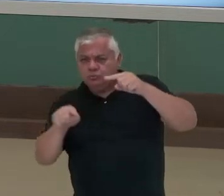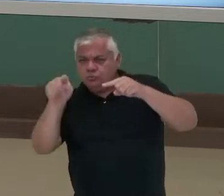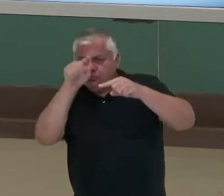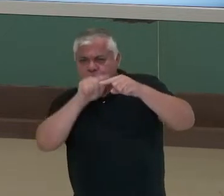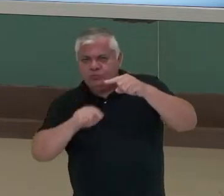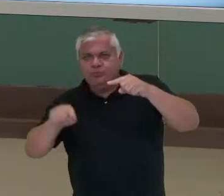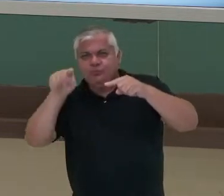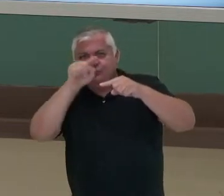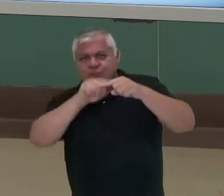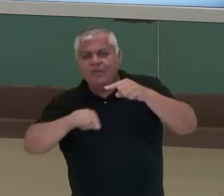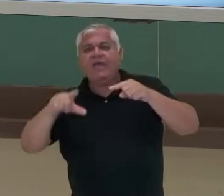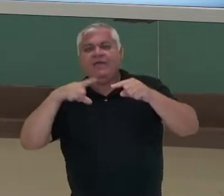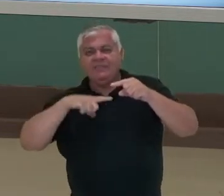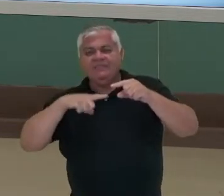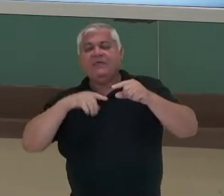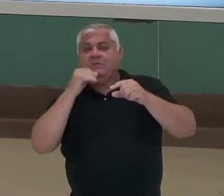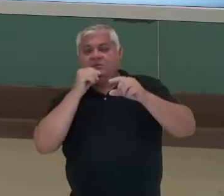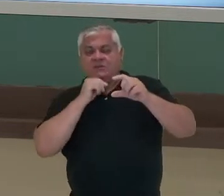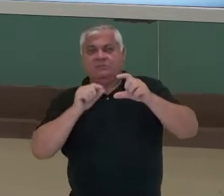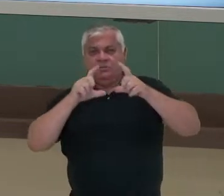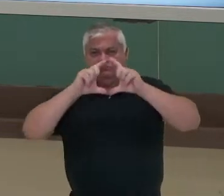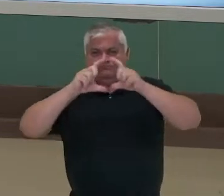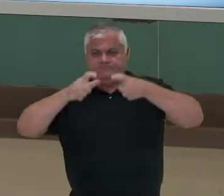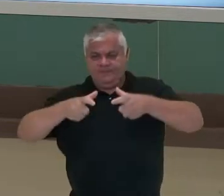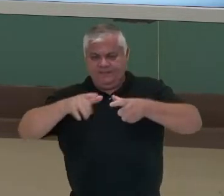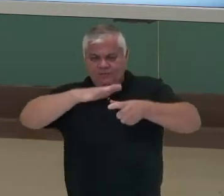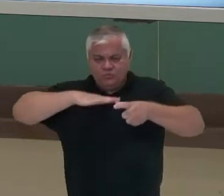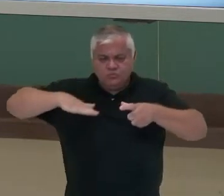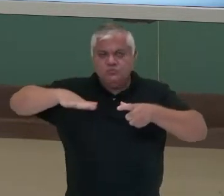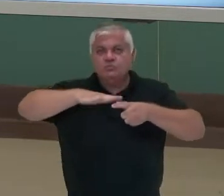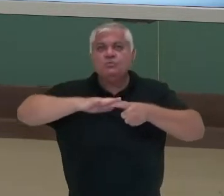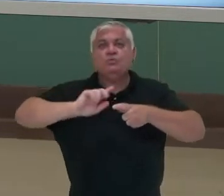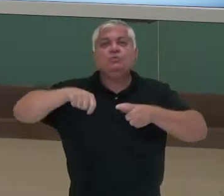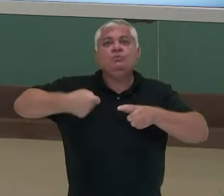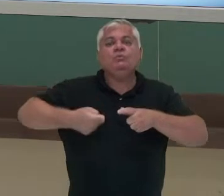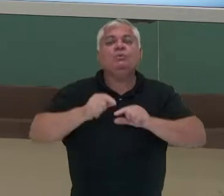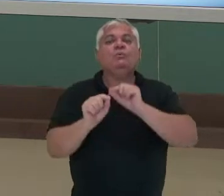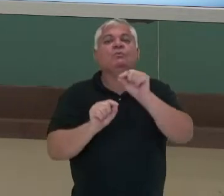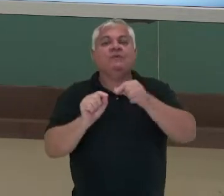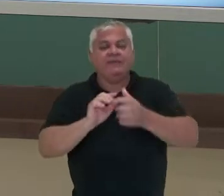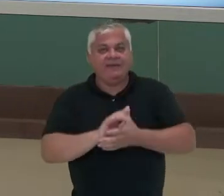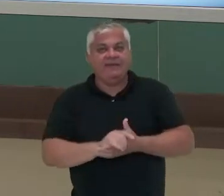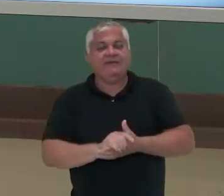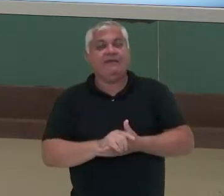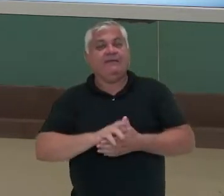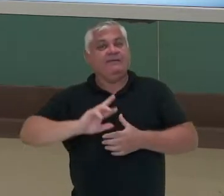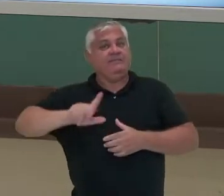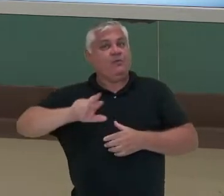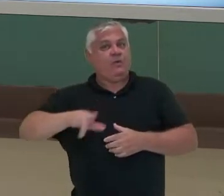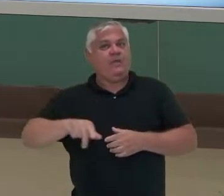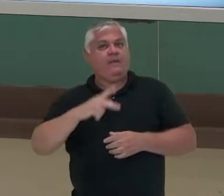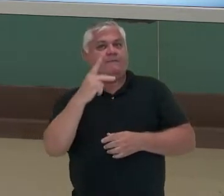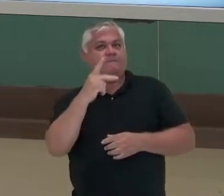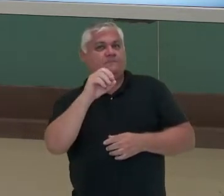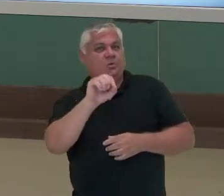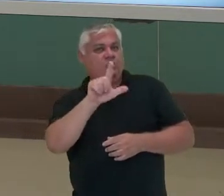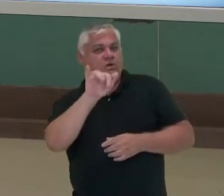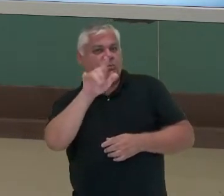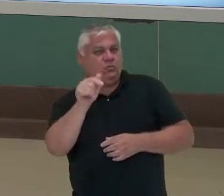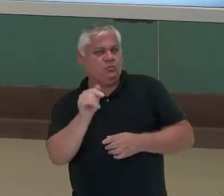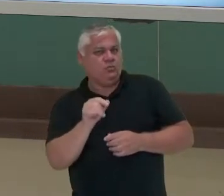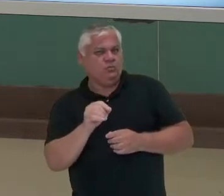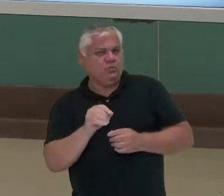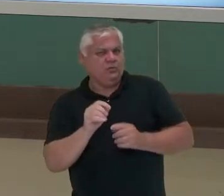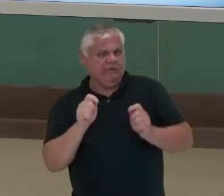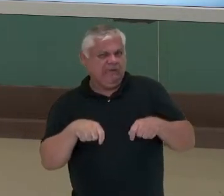possuem algumas faces planas, essas são classificadas como não polígonos. Alguém saberia me